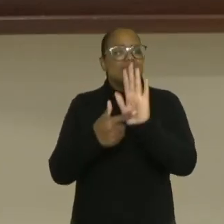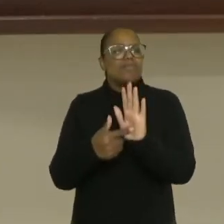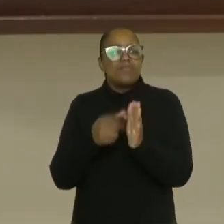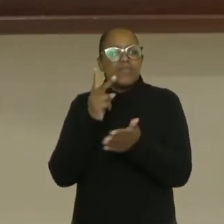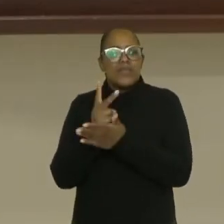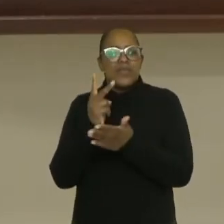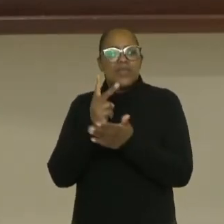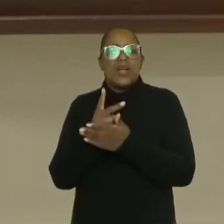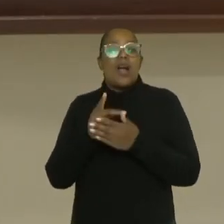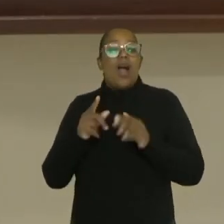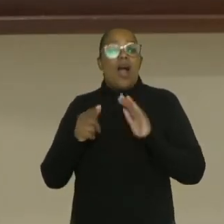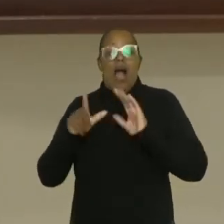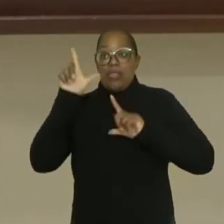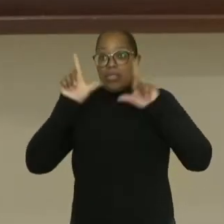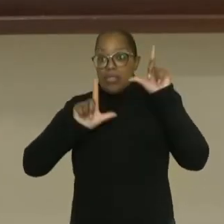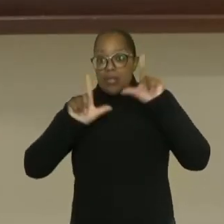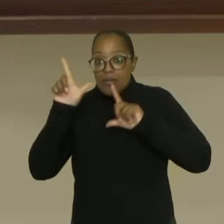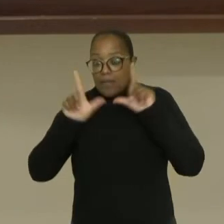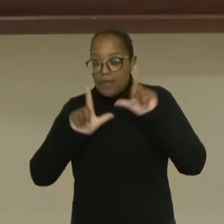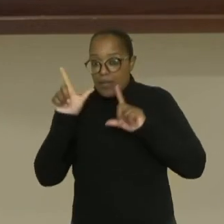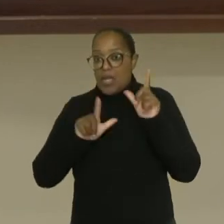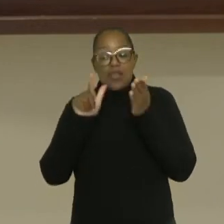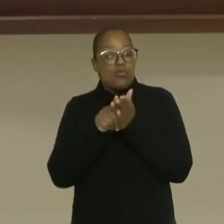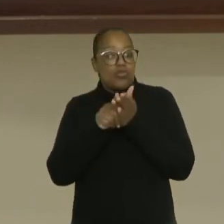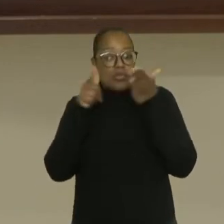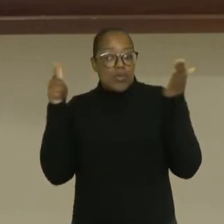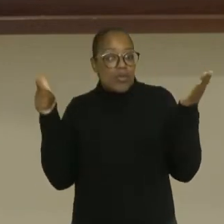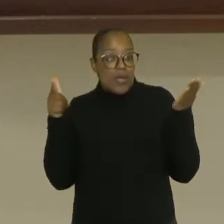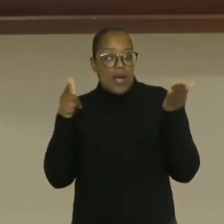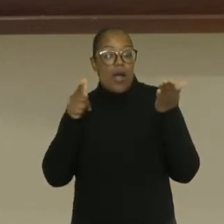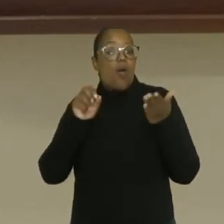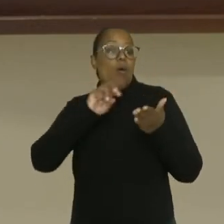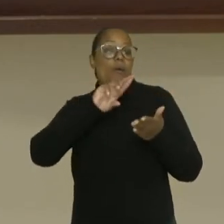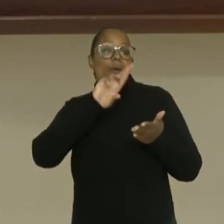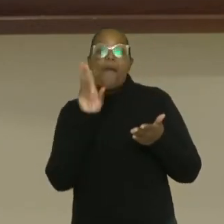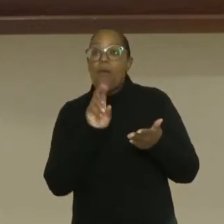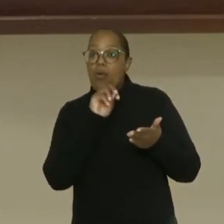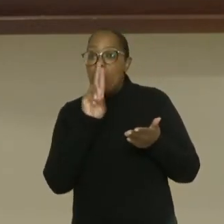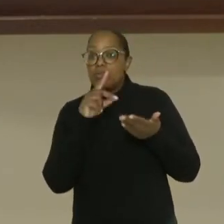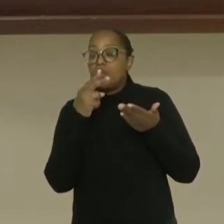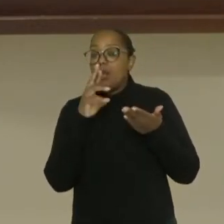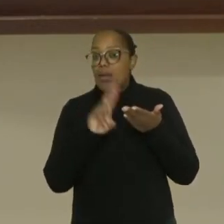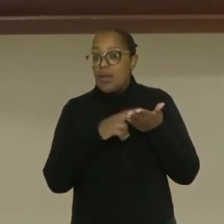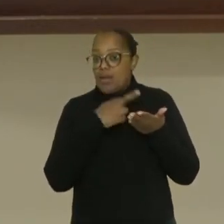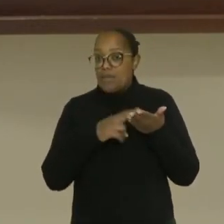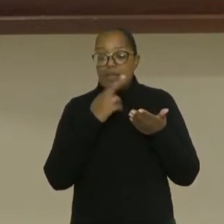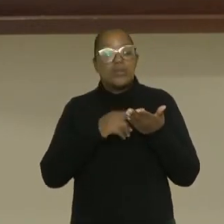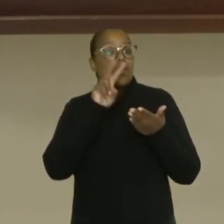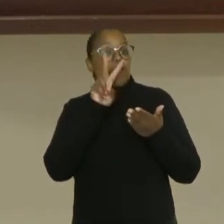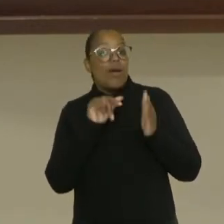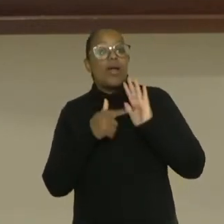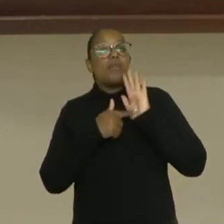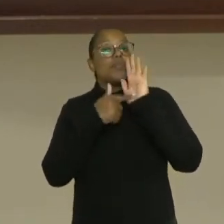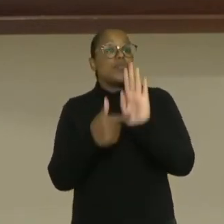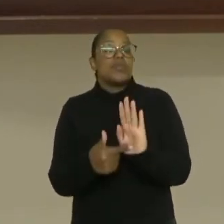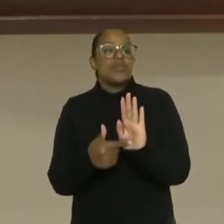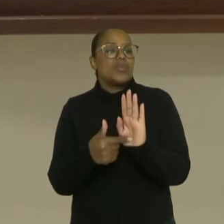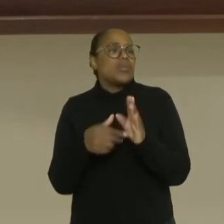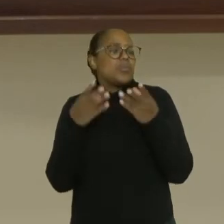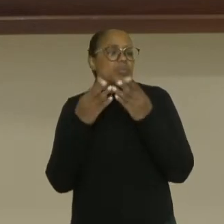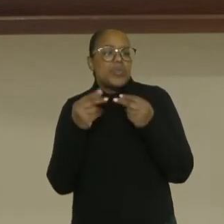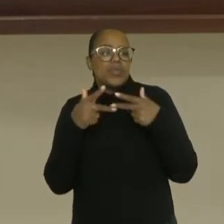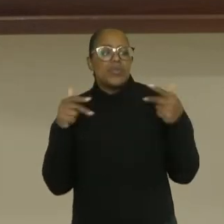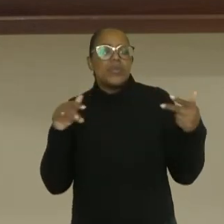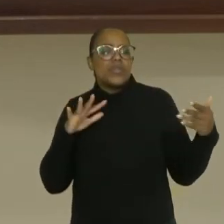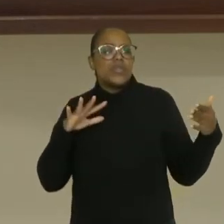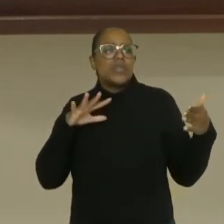a mídia, a sociedade, vai propagando cada vez mais uma ideia de violência. Então, o que a gente vai notificar?